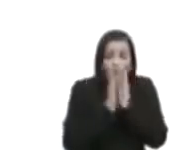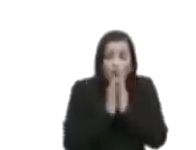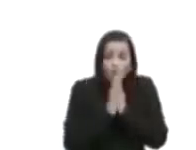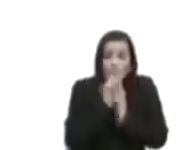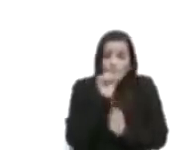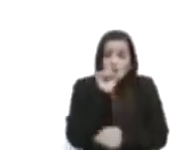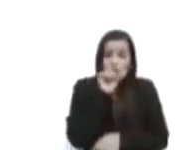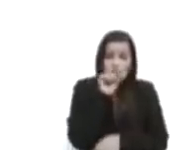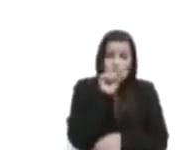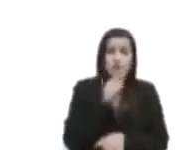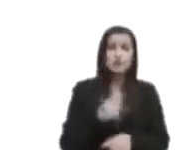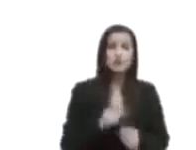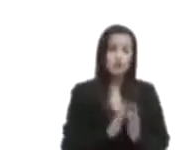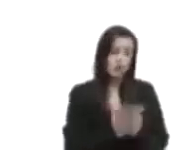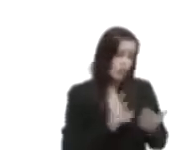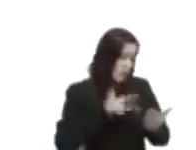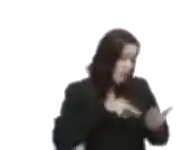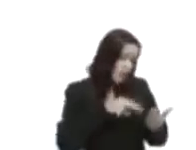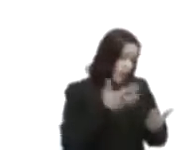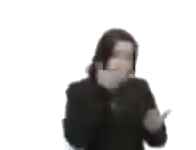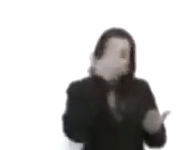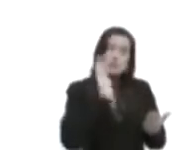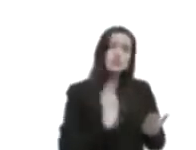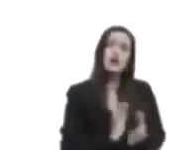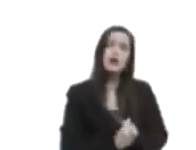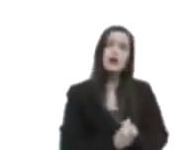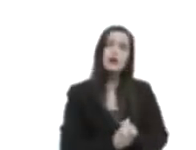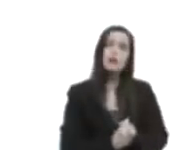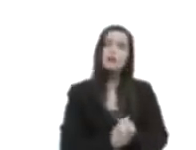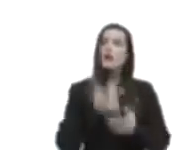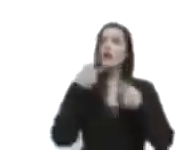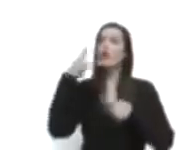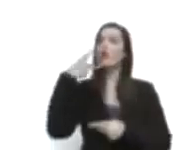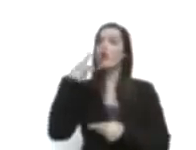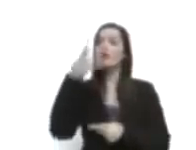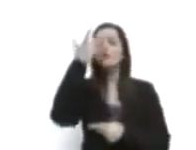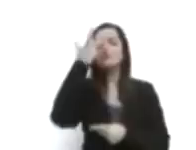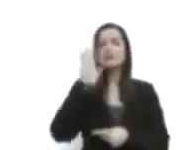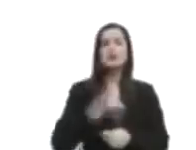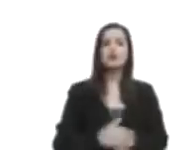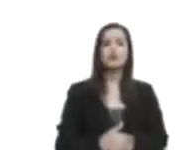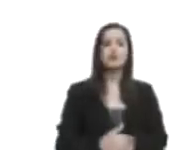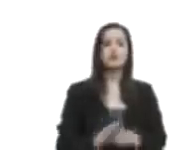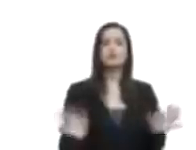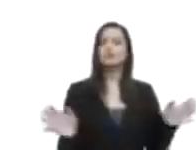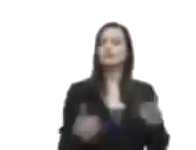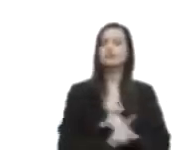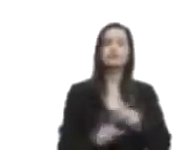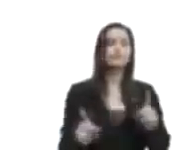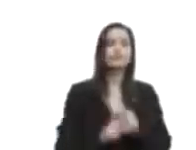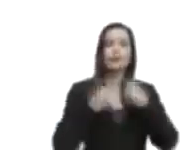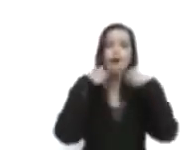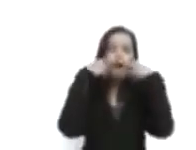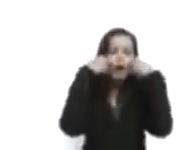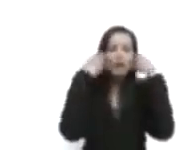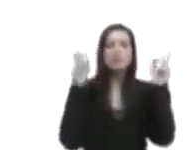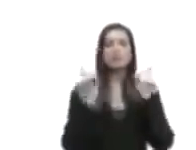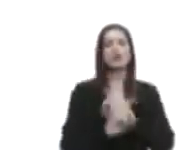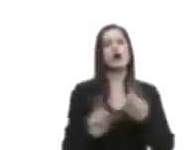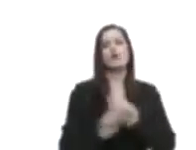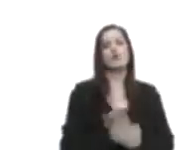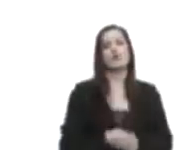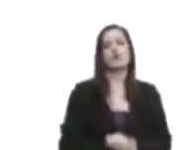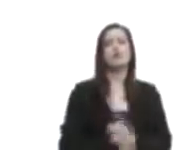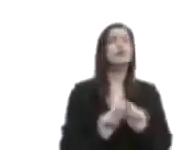que não entende muito a Bíblia, que não sabe pregar. Também não quer dizer timidez espiritual. O que é então